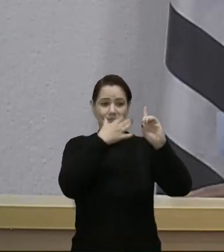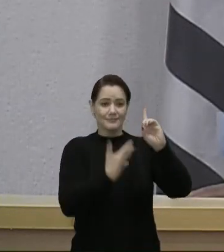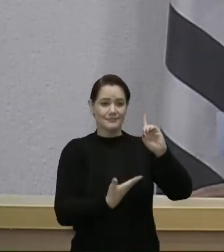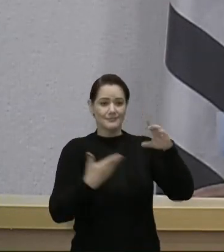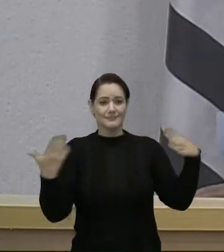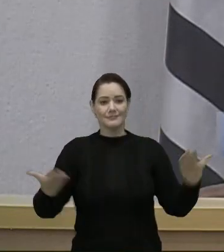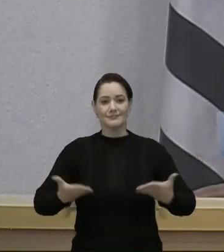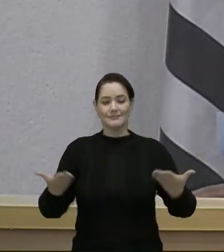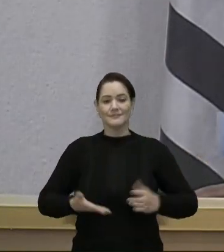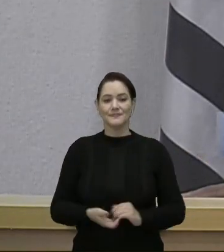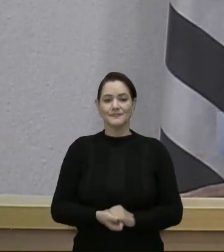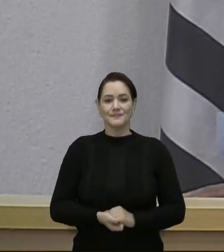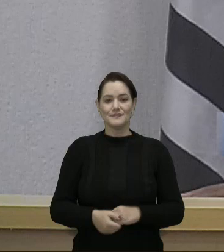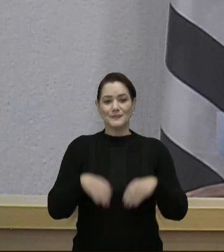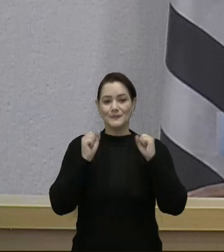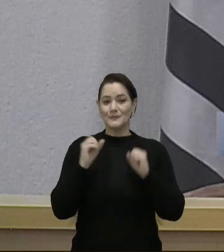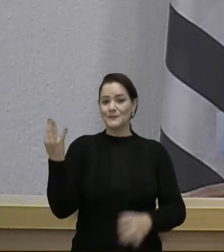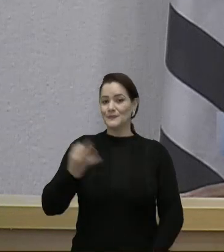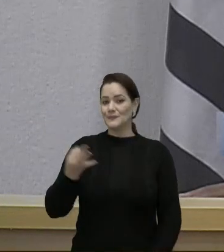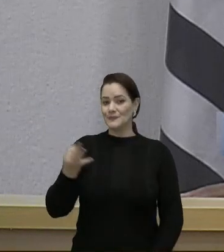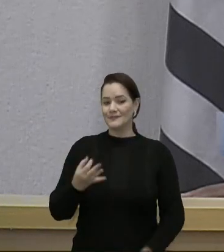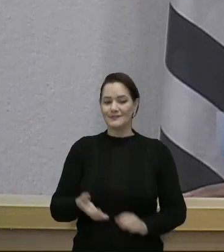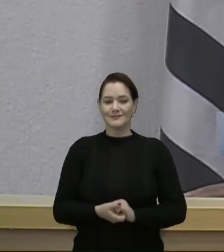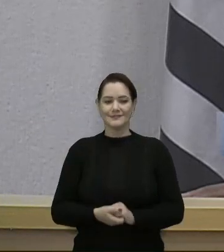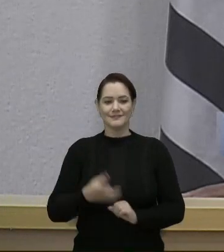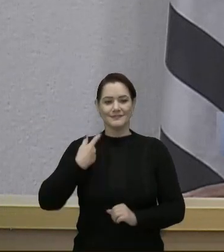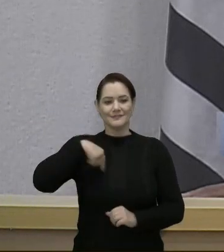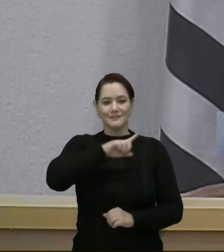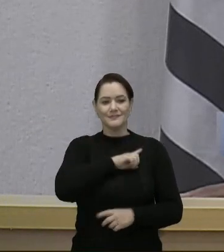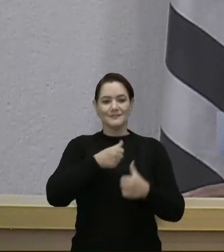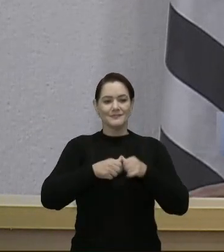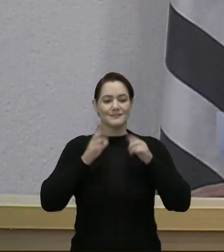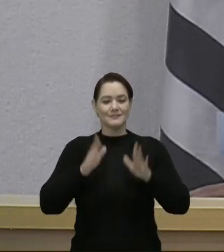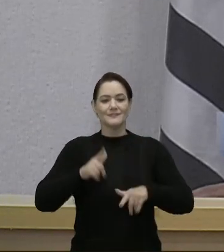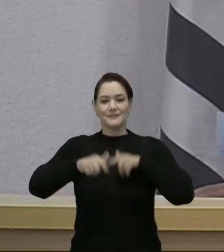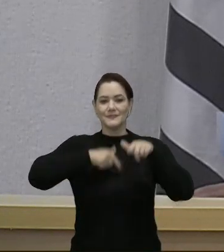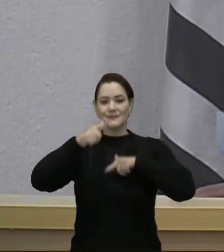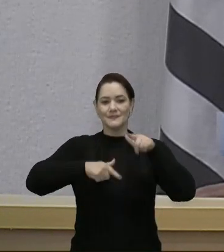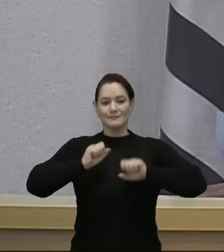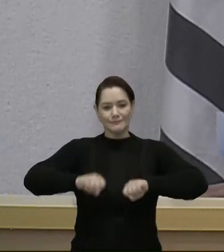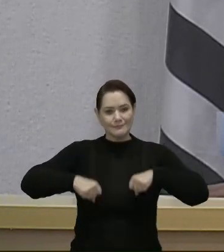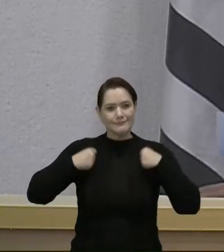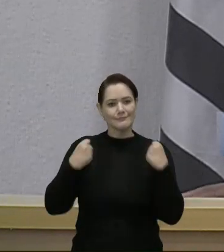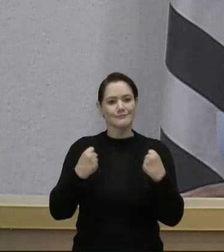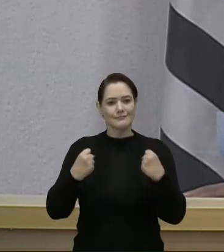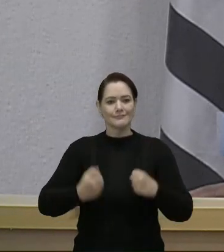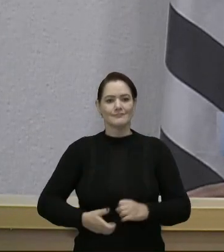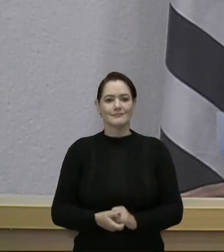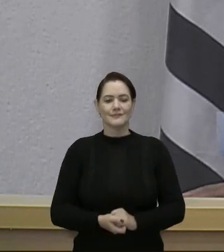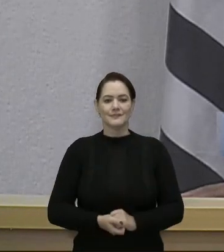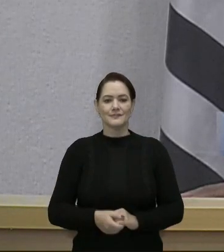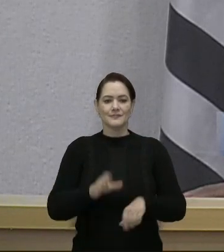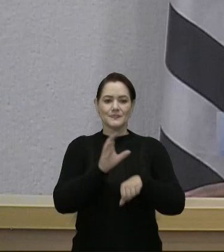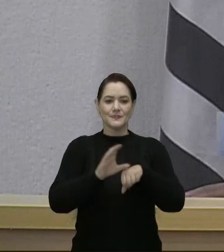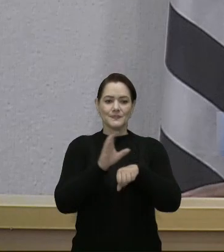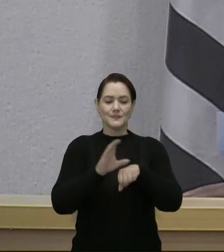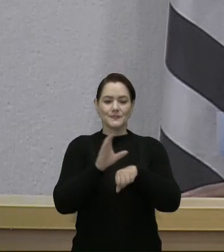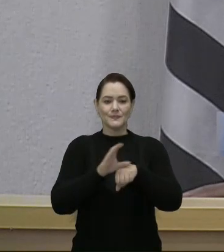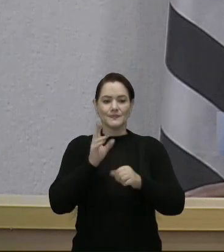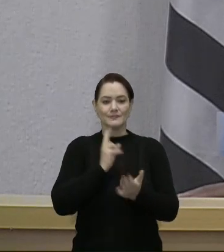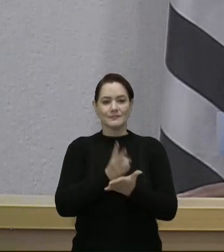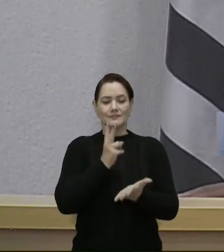E podem ter certeza que a gente está lá para trabalhar, para se esforçar, para que os cursos venham